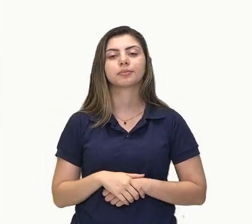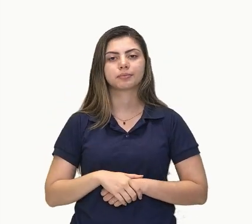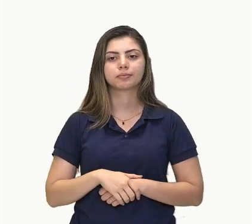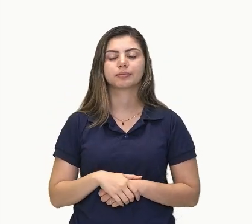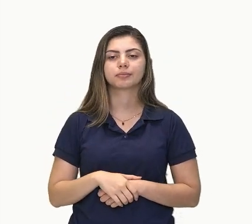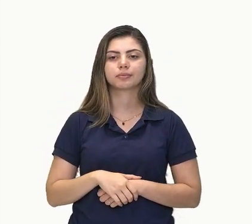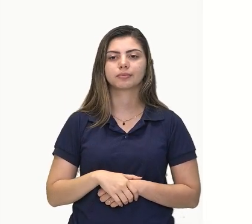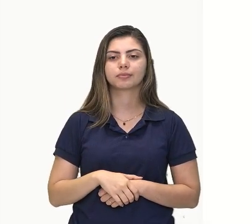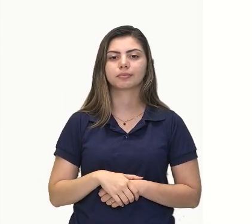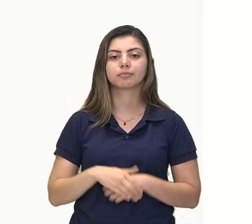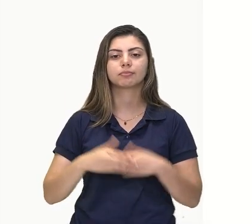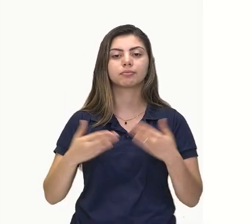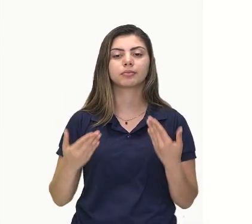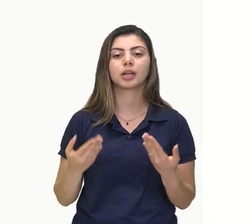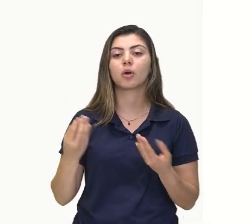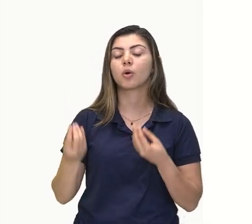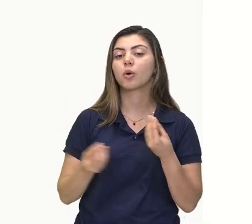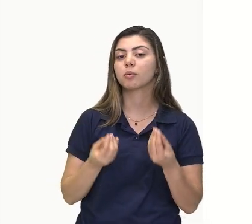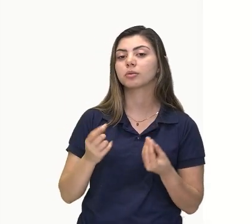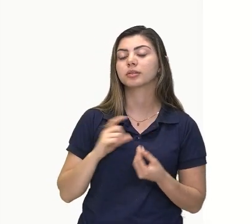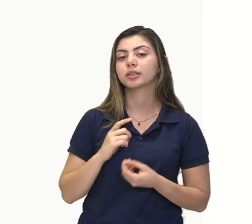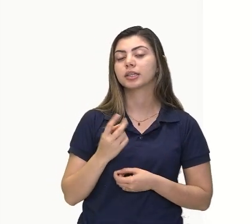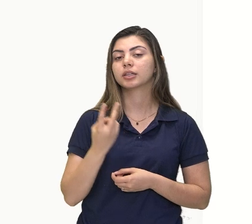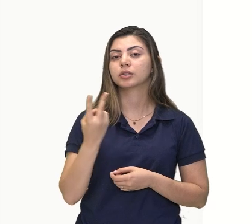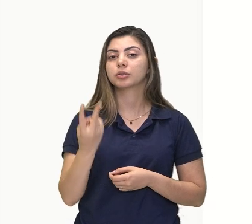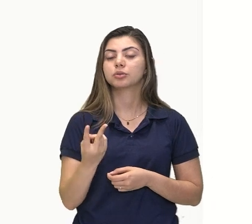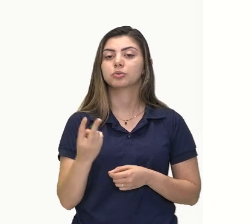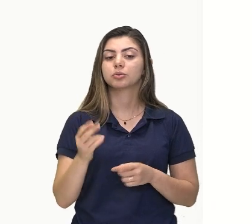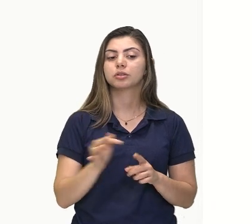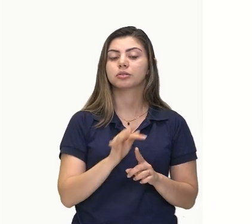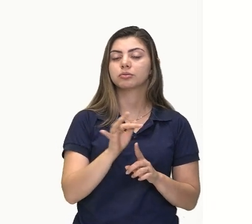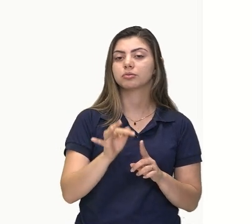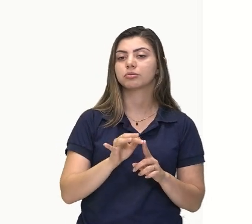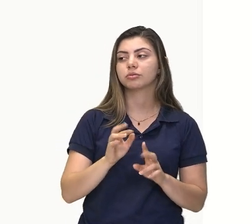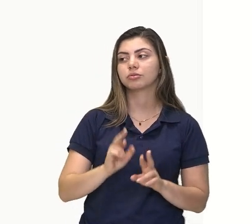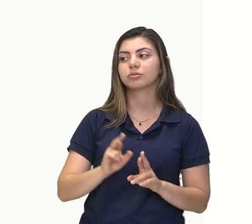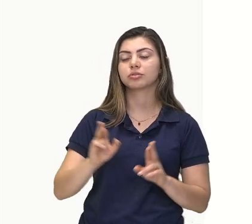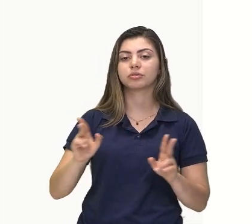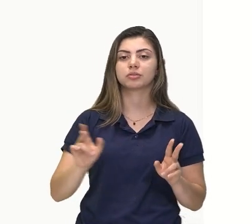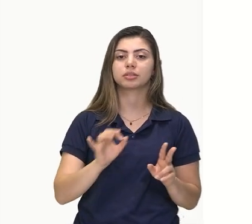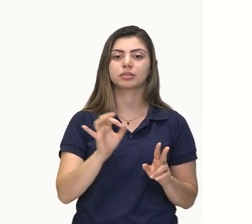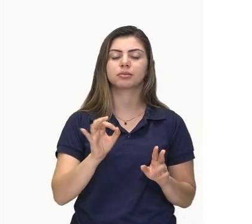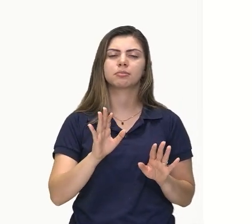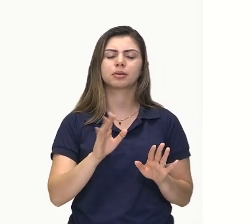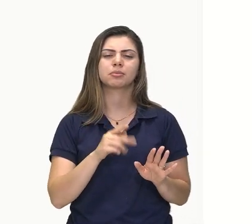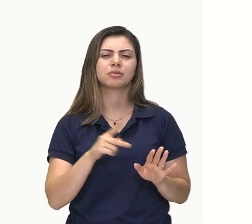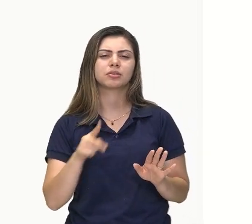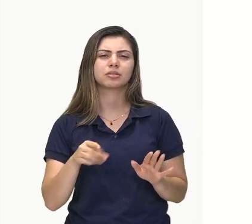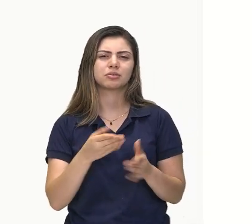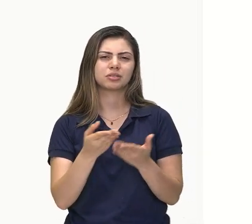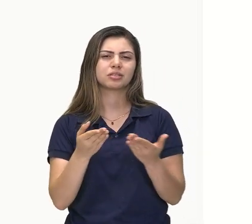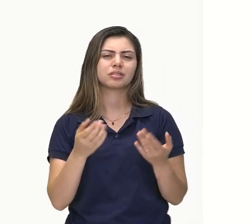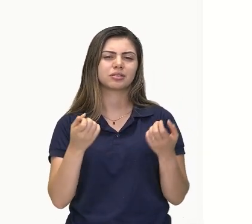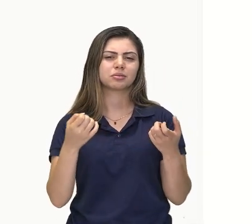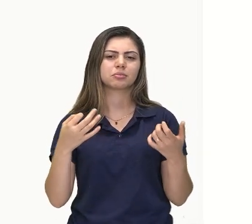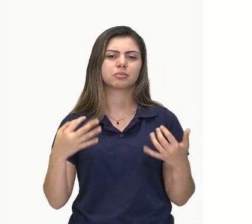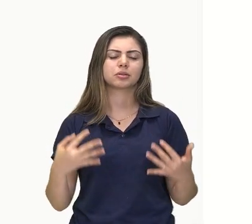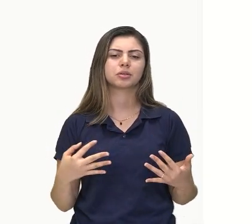forma, o que a gente vai ter? Duas funções diferentes. Professor, mas como você falou, isso aqui não